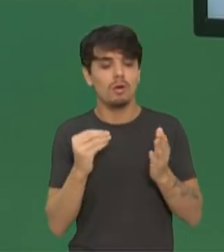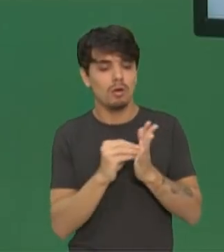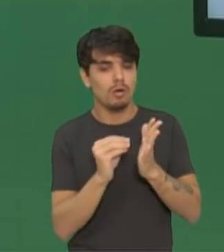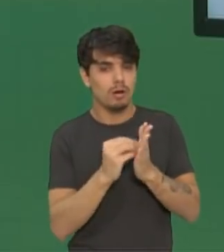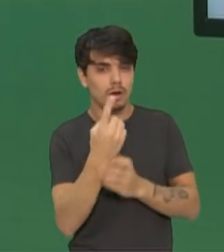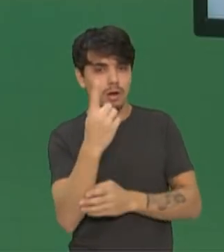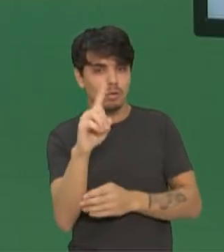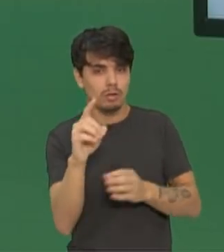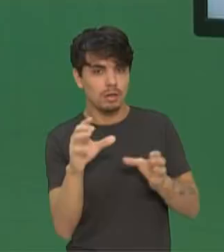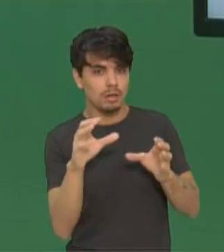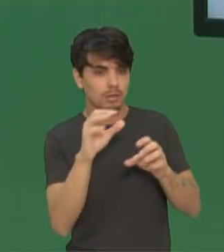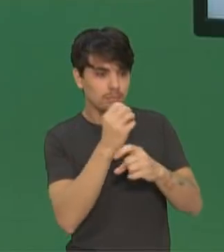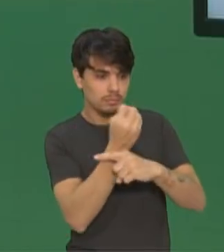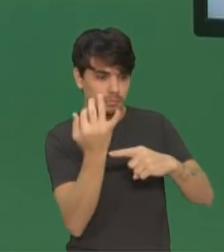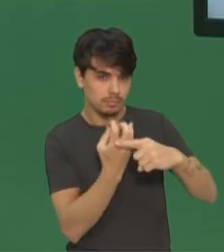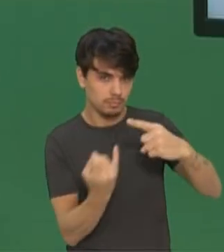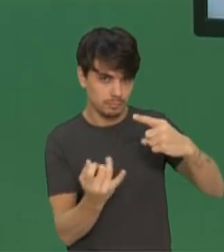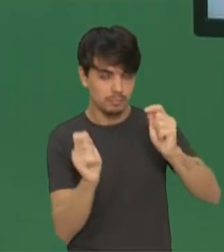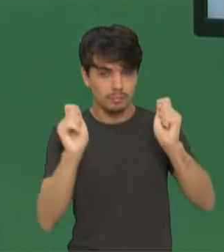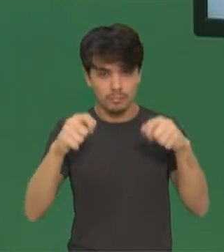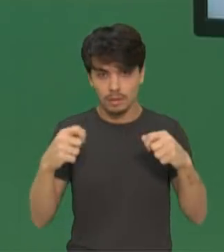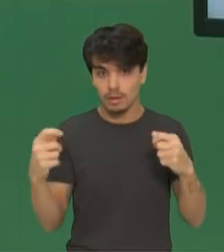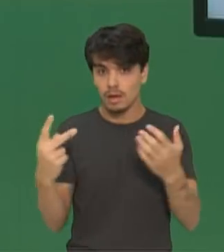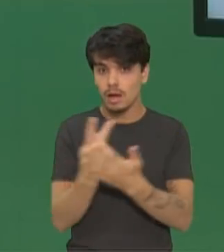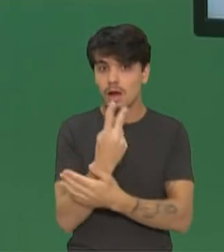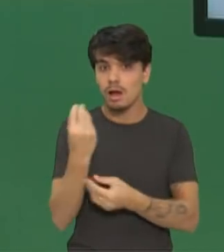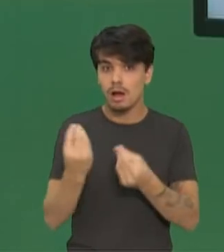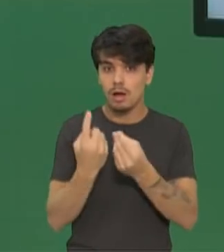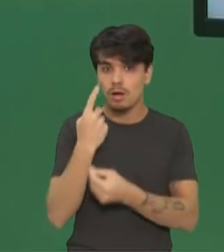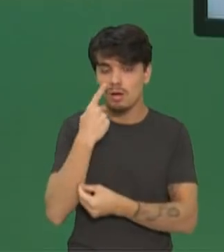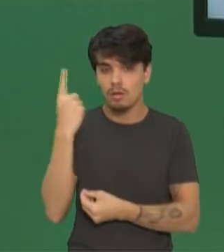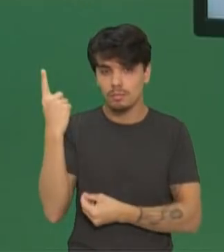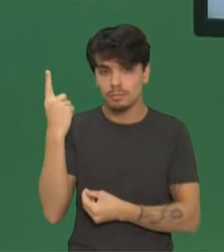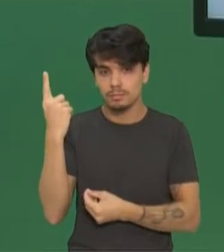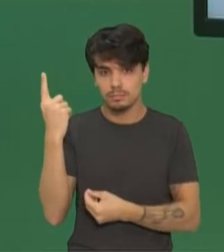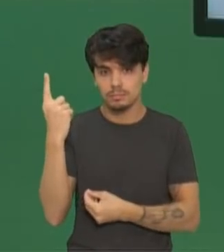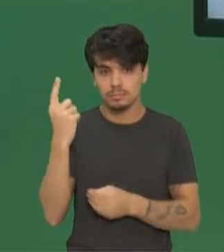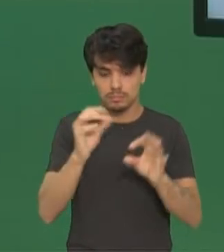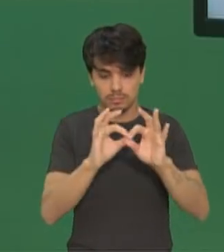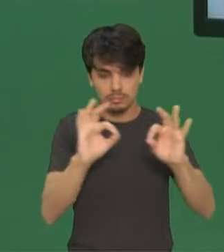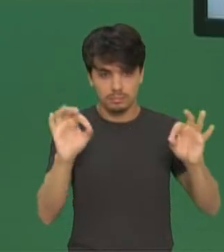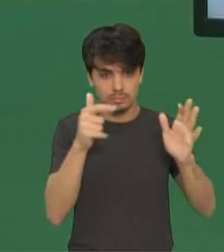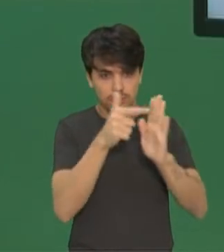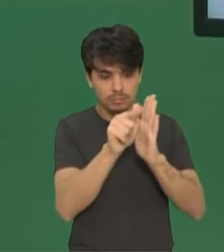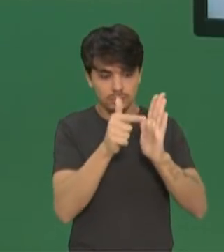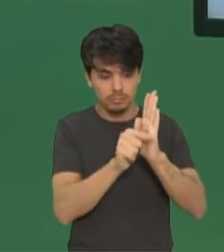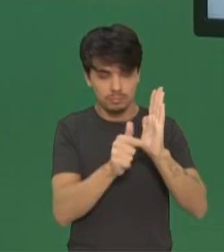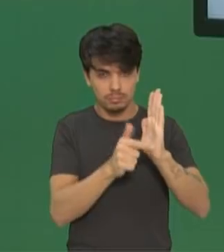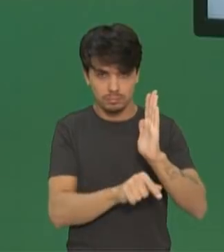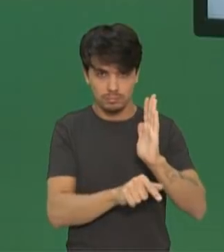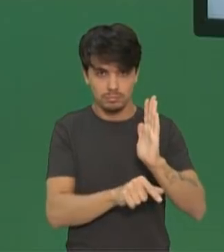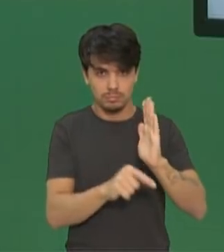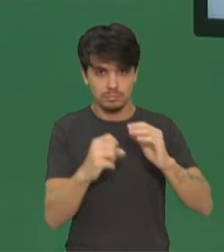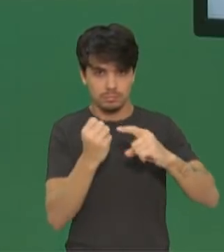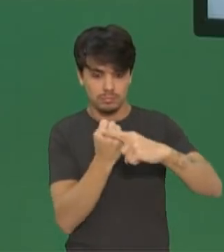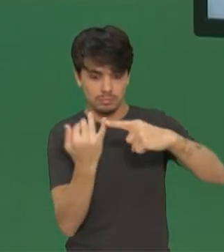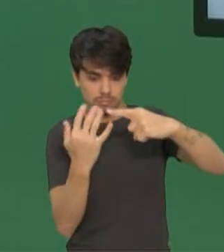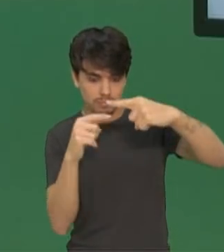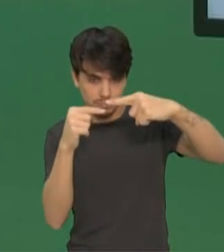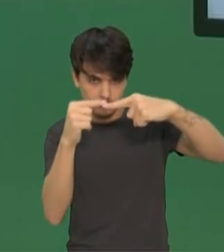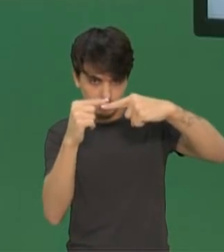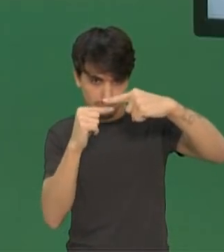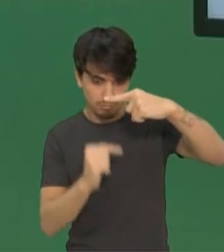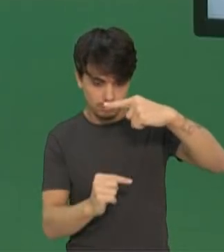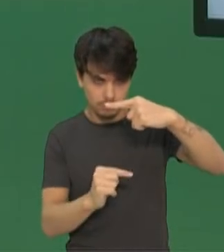fração, você pode errar da seguinte maneira. Você pode simplificar, de repente, o número que está embaixo e